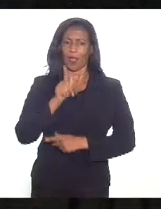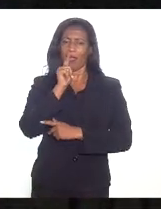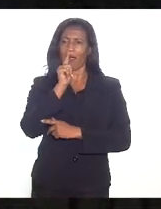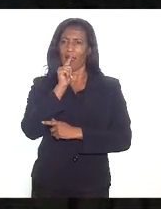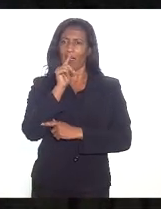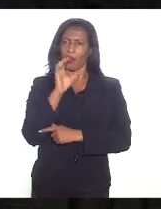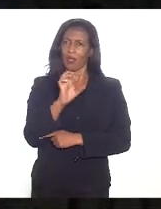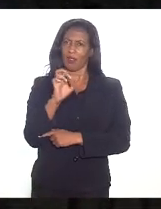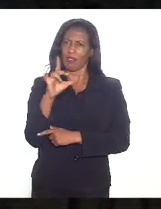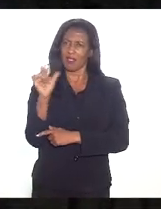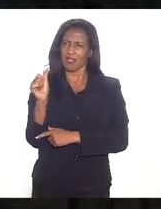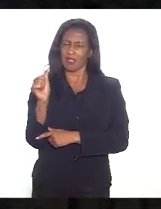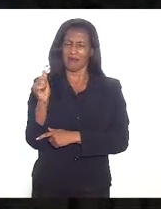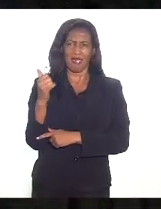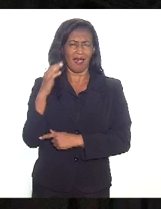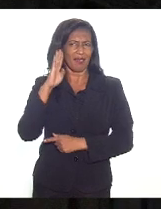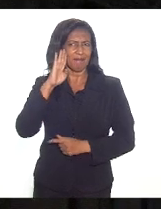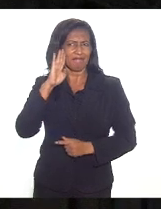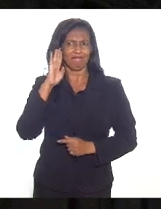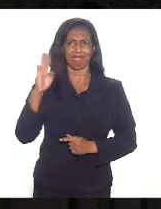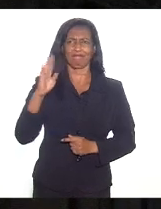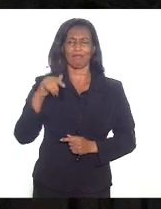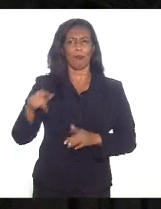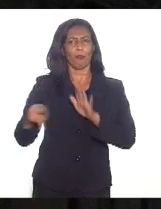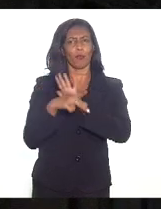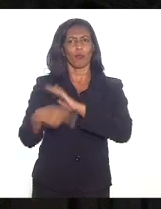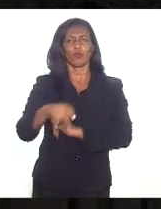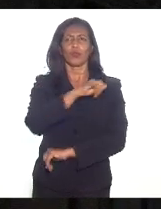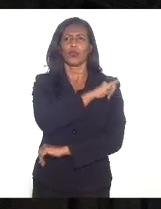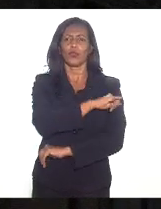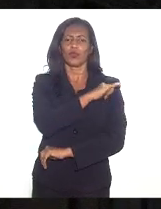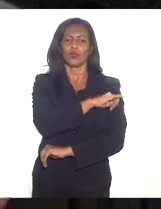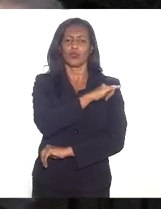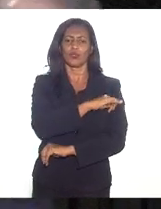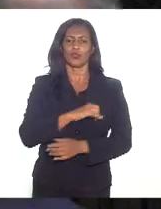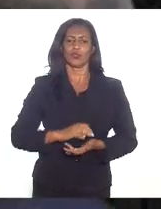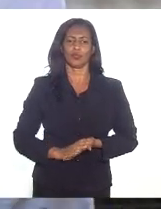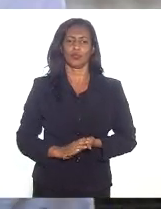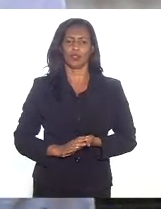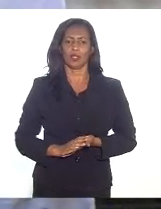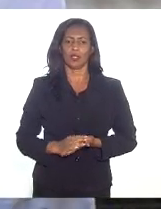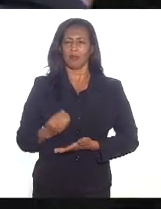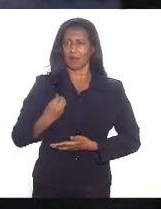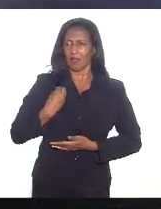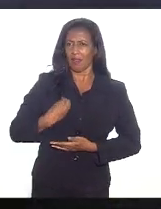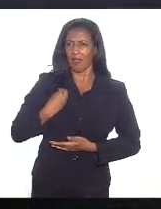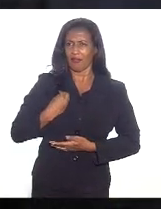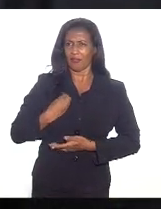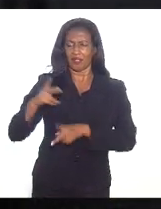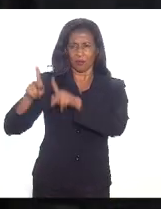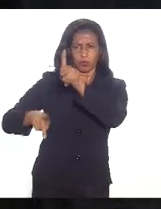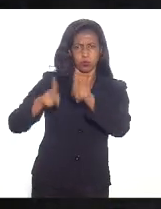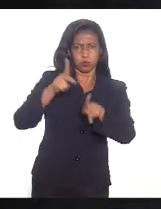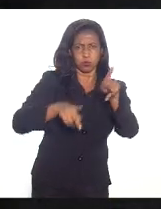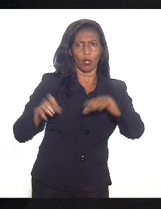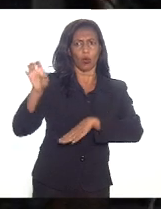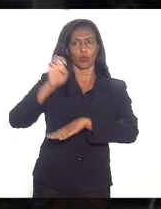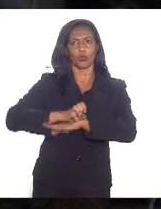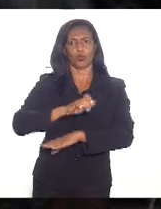saneamento básico, eu voto sim pelo Rio de Janeiro e pela sobrevivência da população do Estado do Rio de